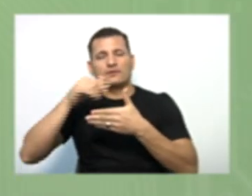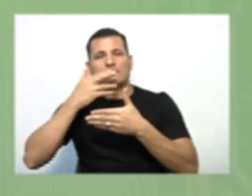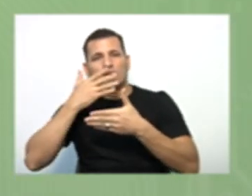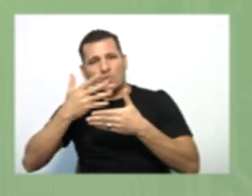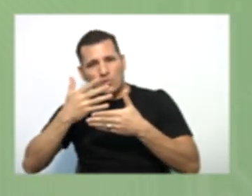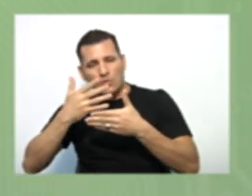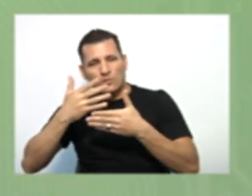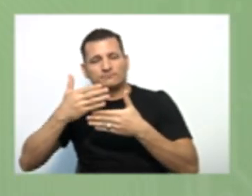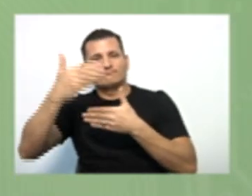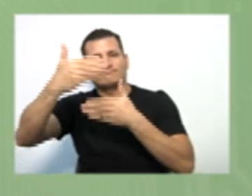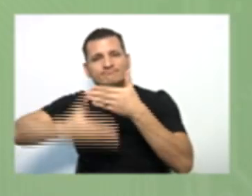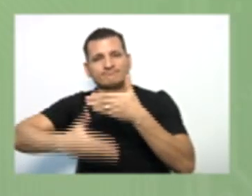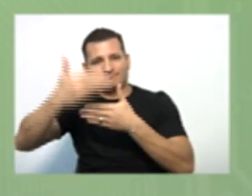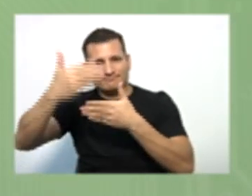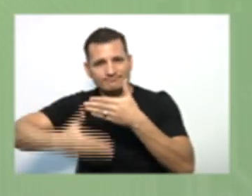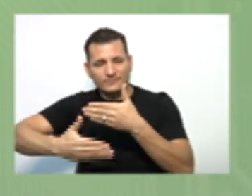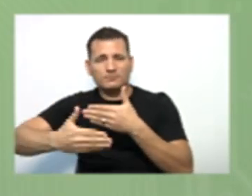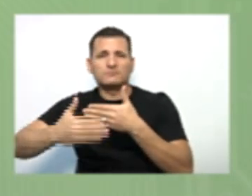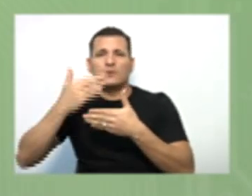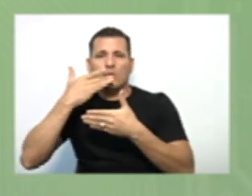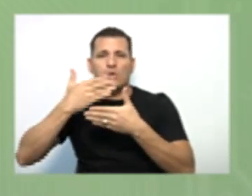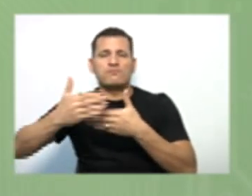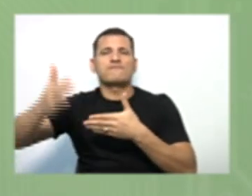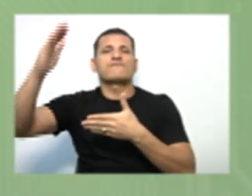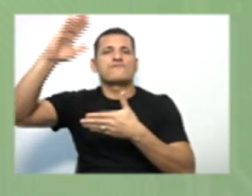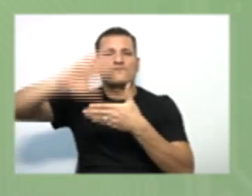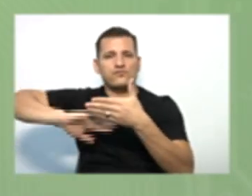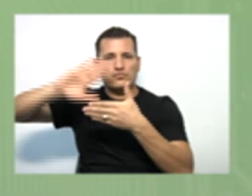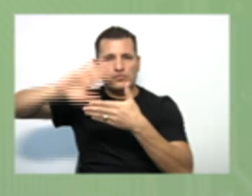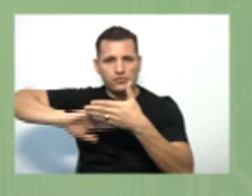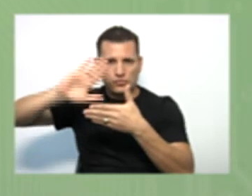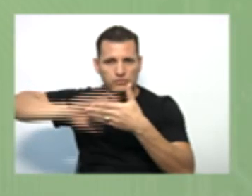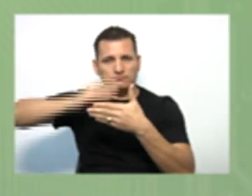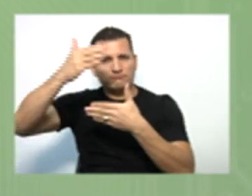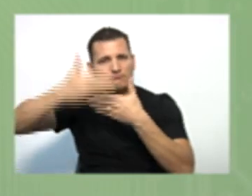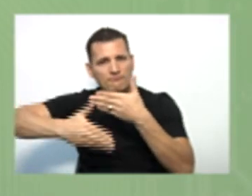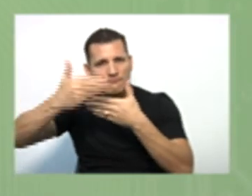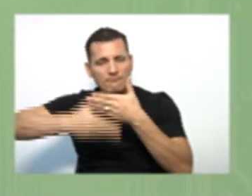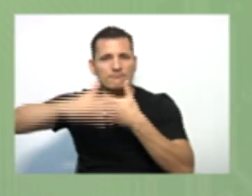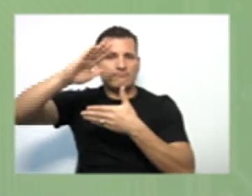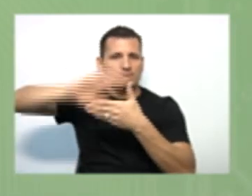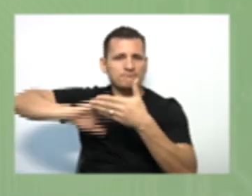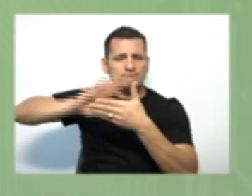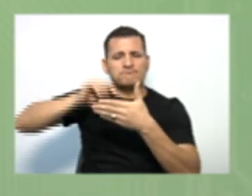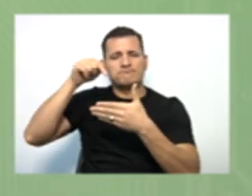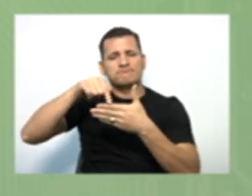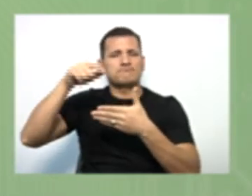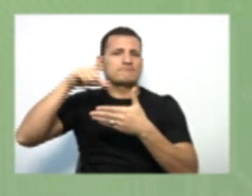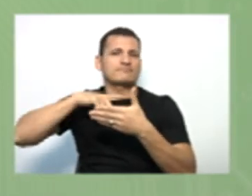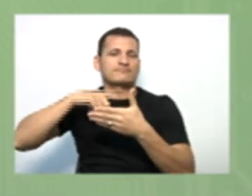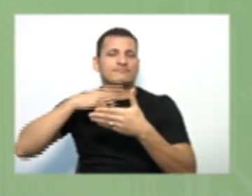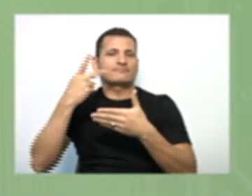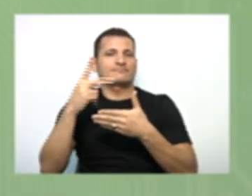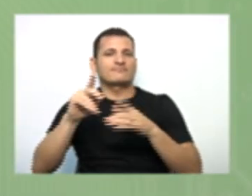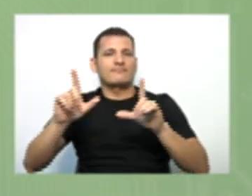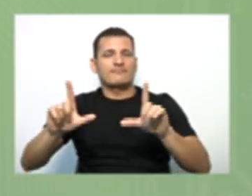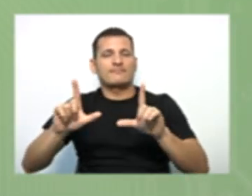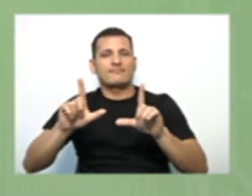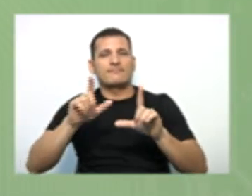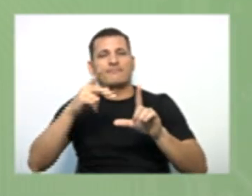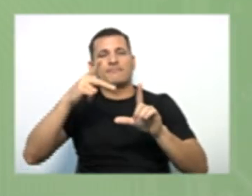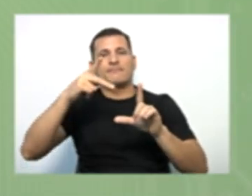o fundo da página inicial. Esses elementos definem o tom da sua página inicial